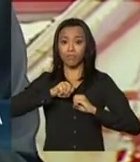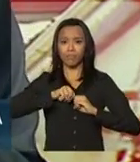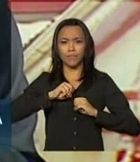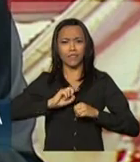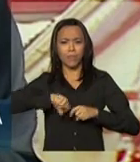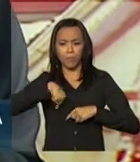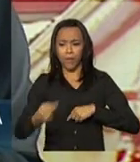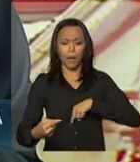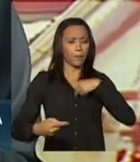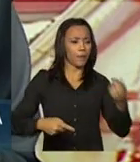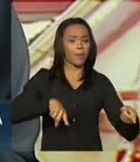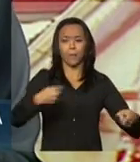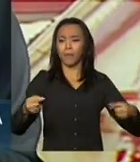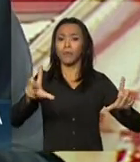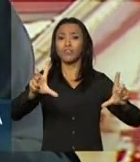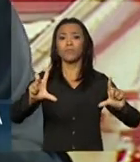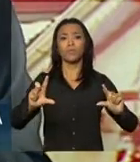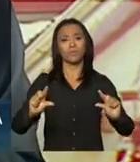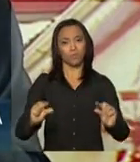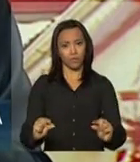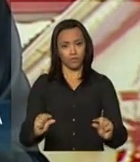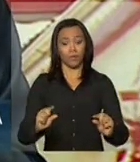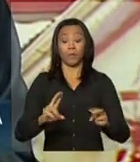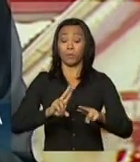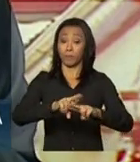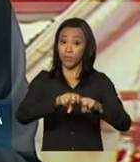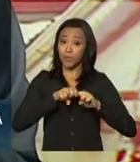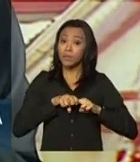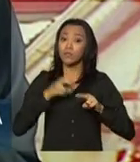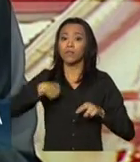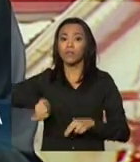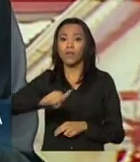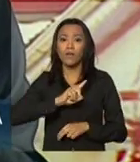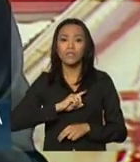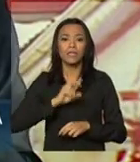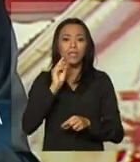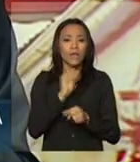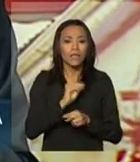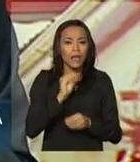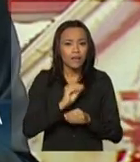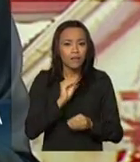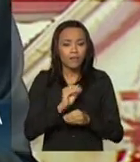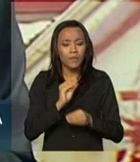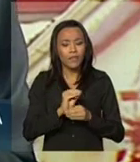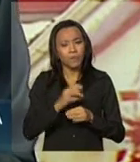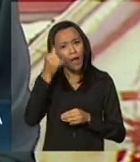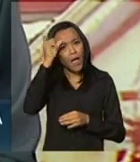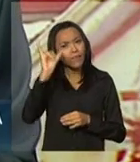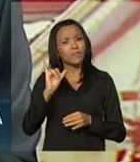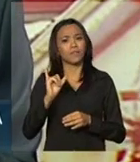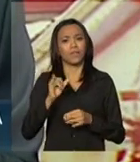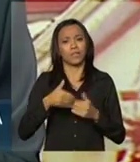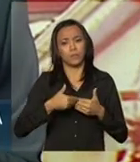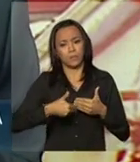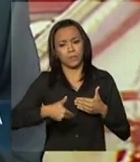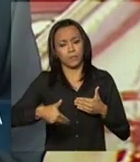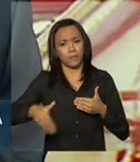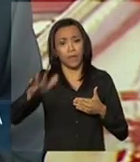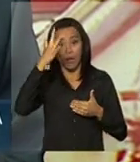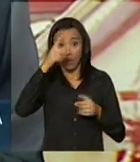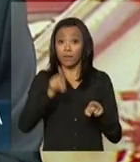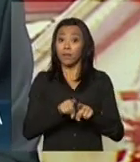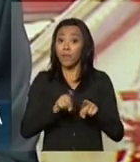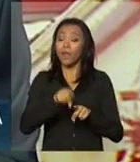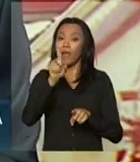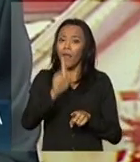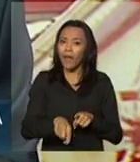reduz muito, né? Então, por isso que a gente chama isso do tratamento como prevenção, porque isso é bom para a pessoa, mas é também